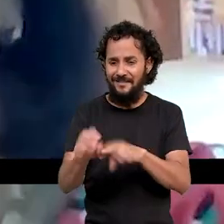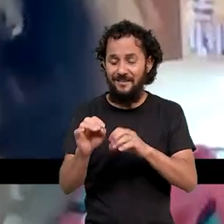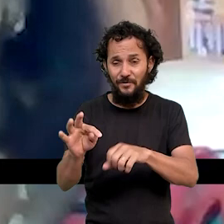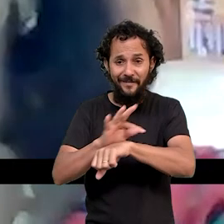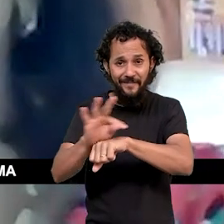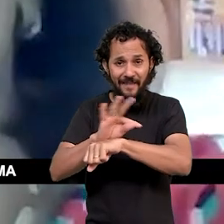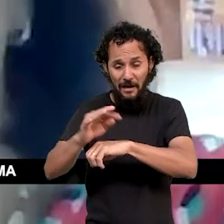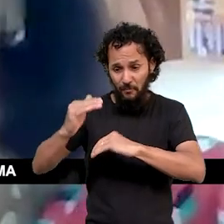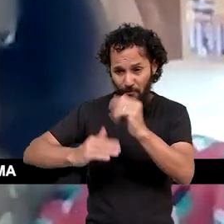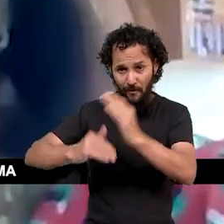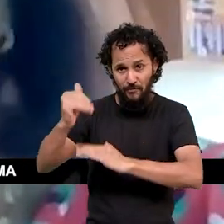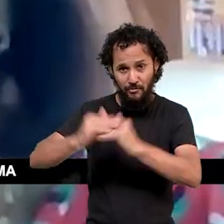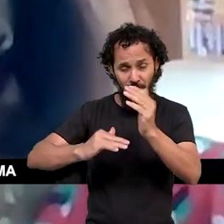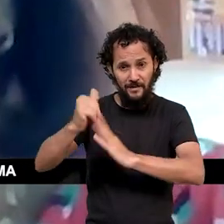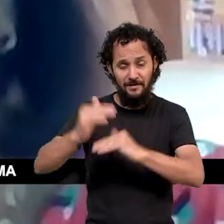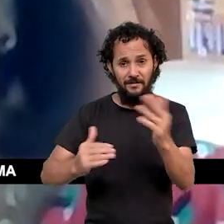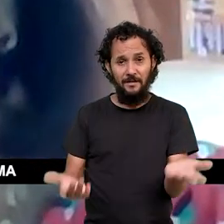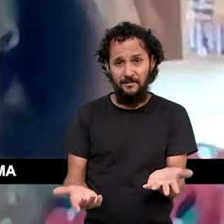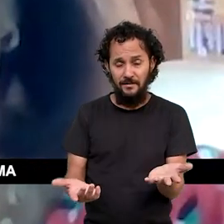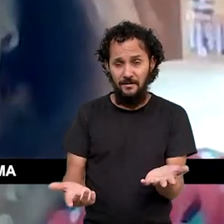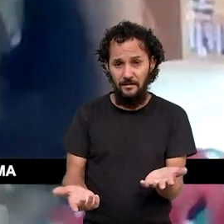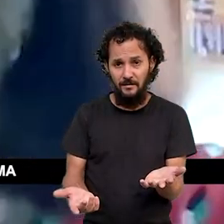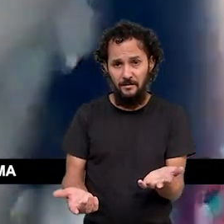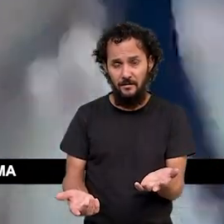ensino técnico profissionalizante.